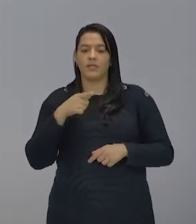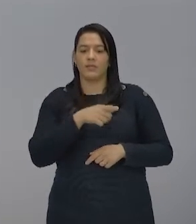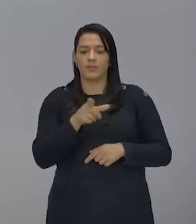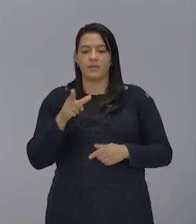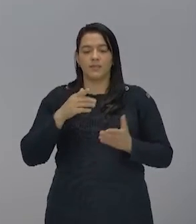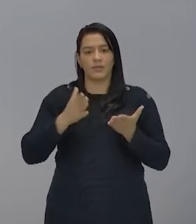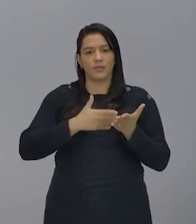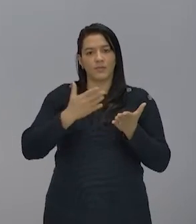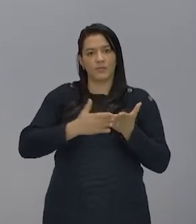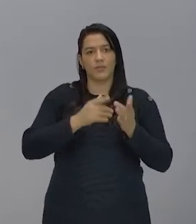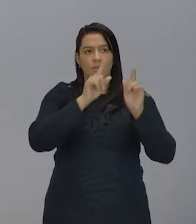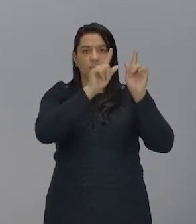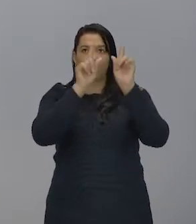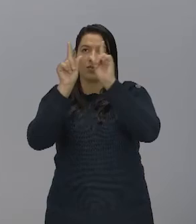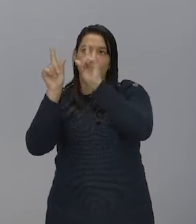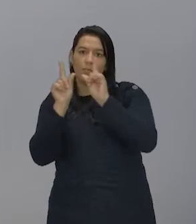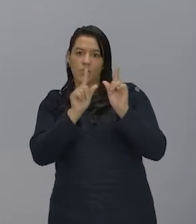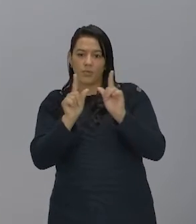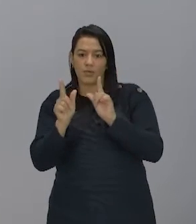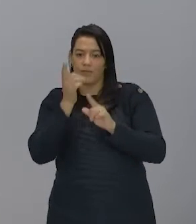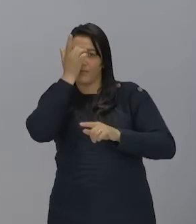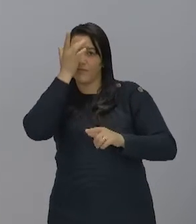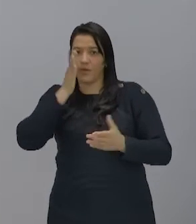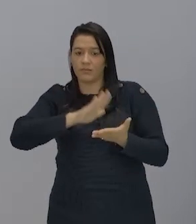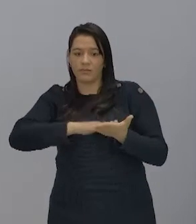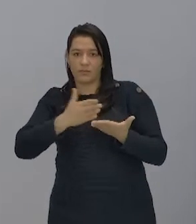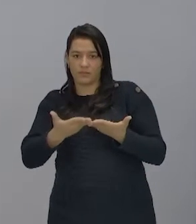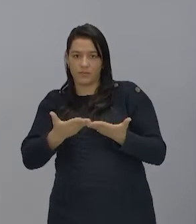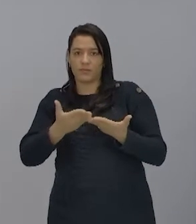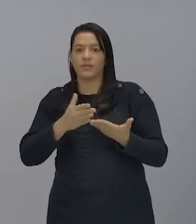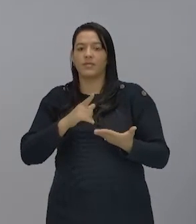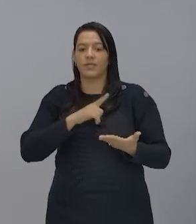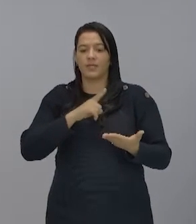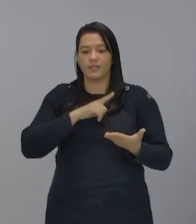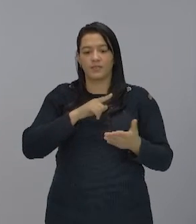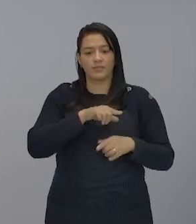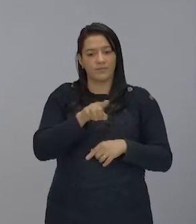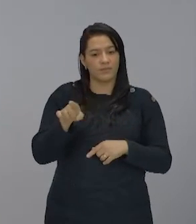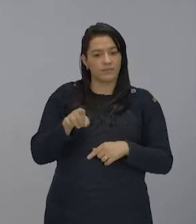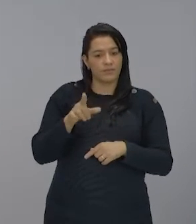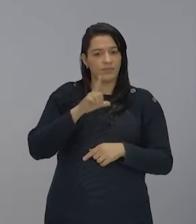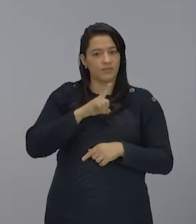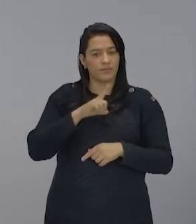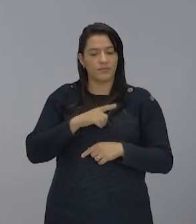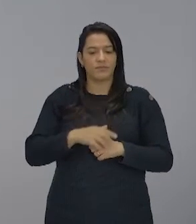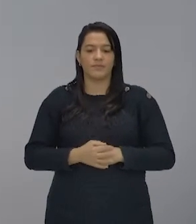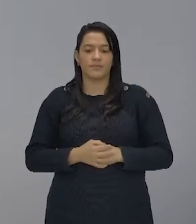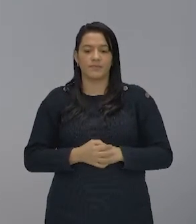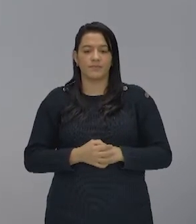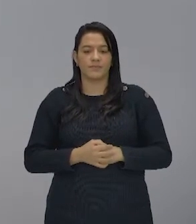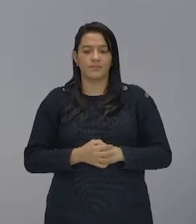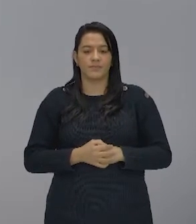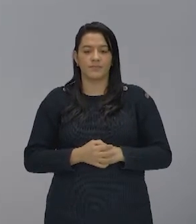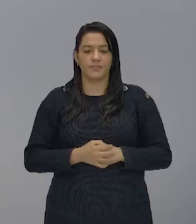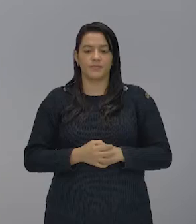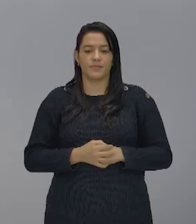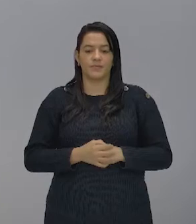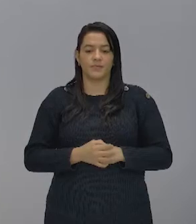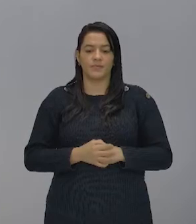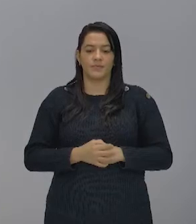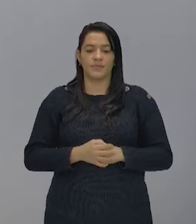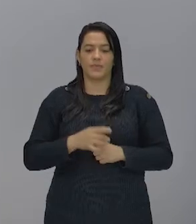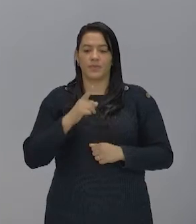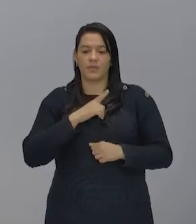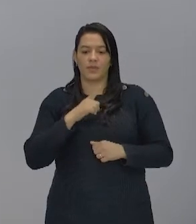imagino que não seja um quadrinho fácil de traduzir. I imagine that X-Men is not so easy to translate because you have some characters speaking formally, você tem os